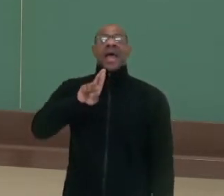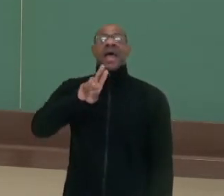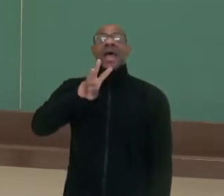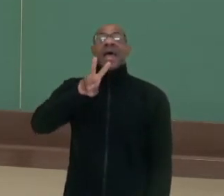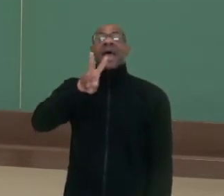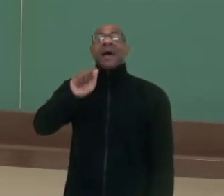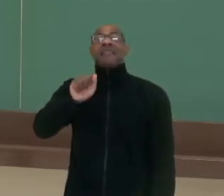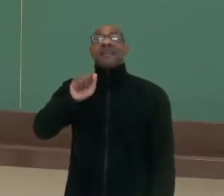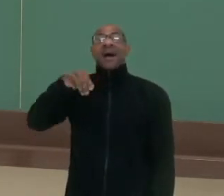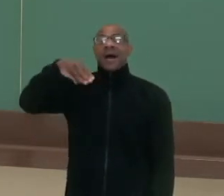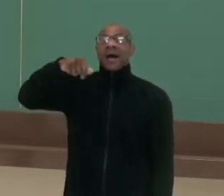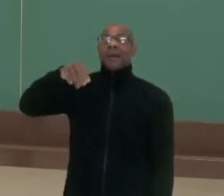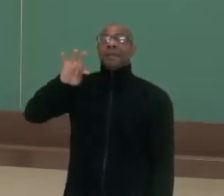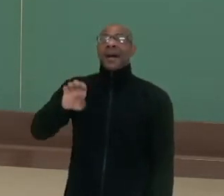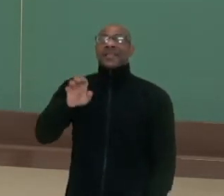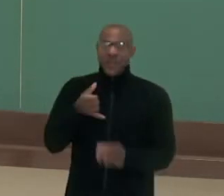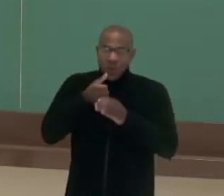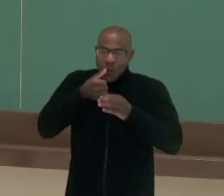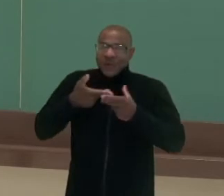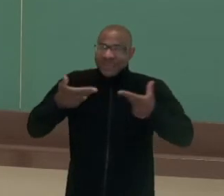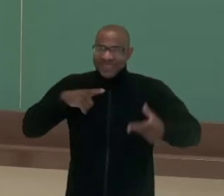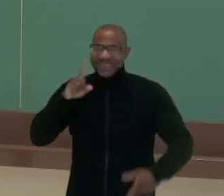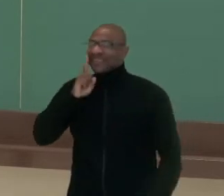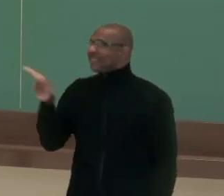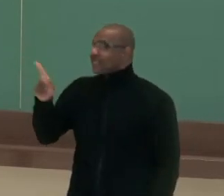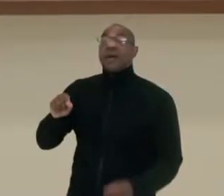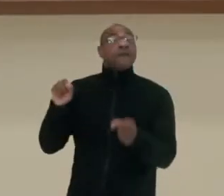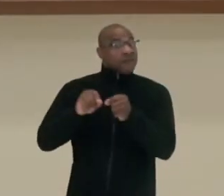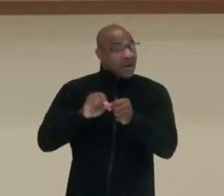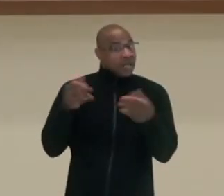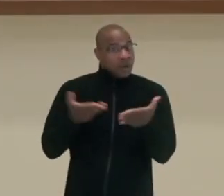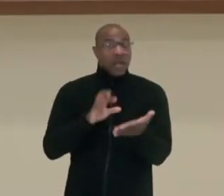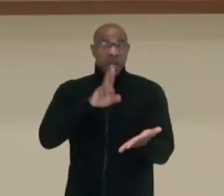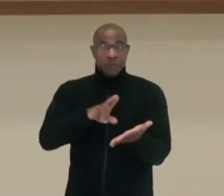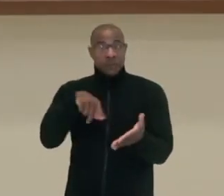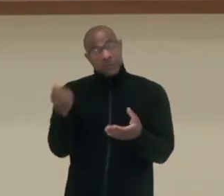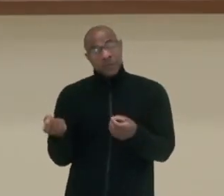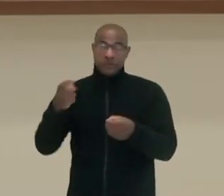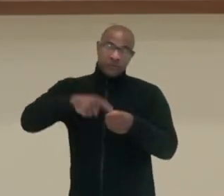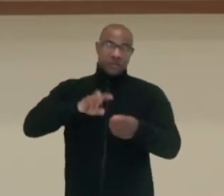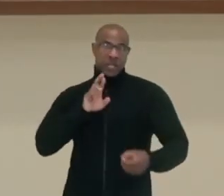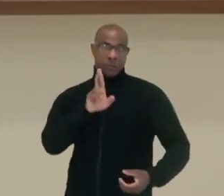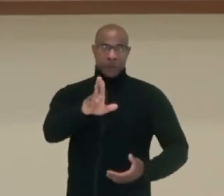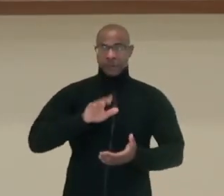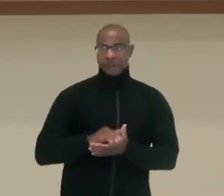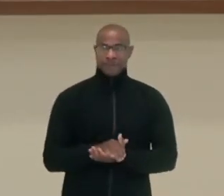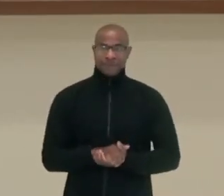que não lembra como que é a planta, ok? Faz aí, que eu já volto gabaritar contigo.